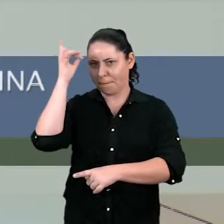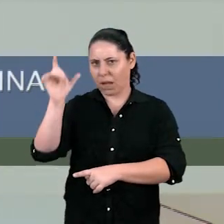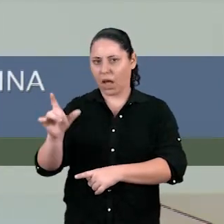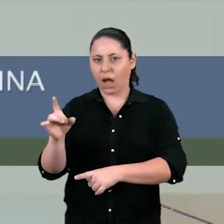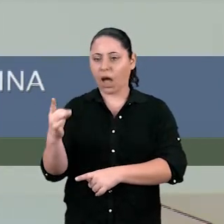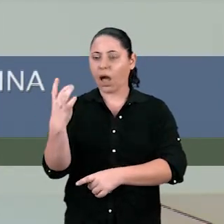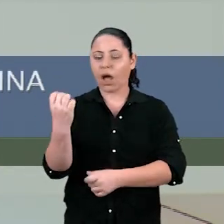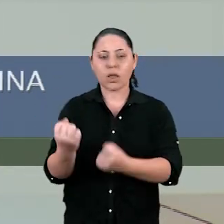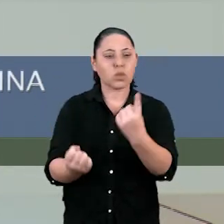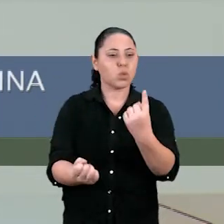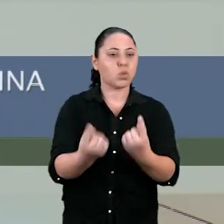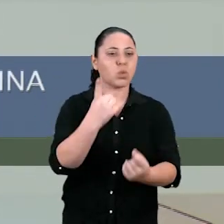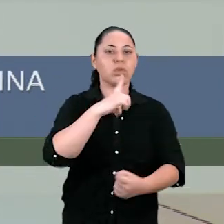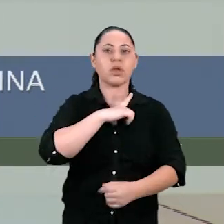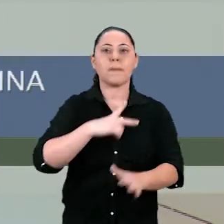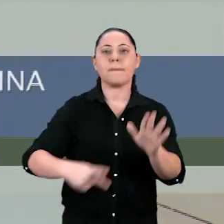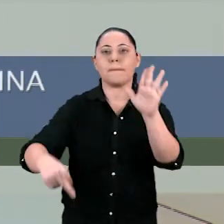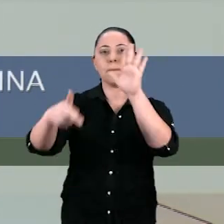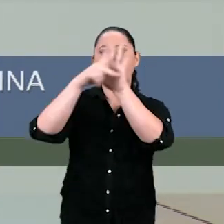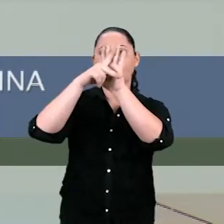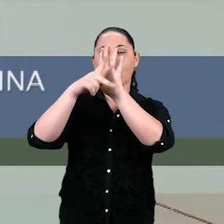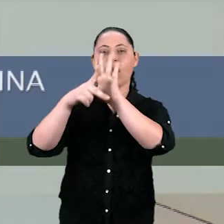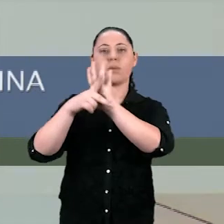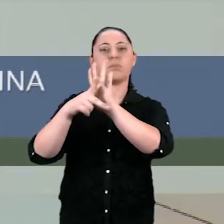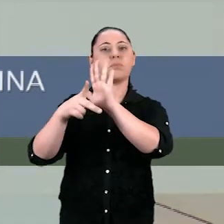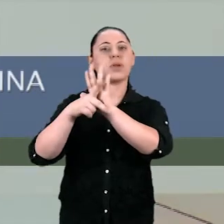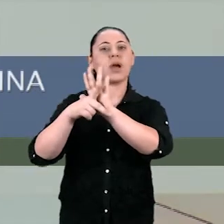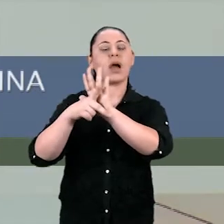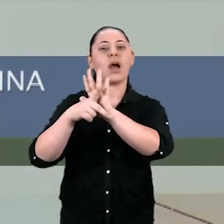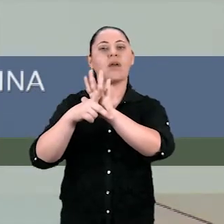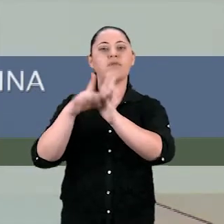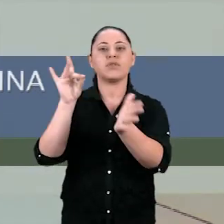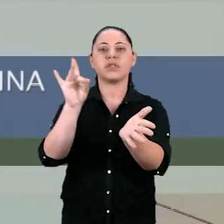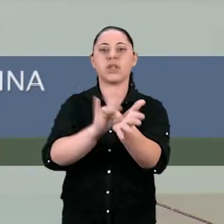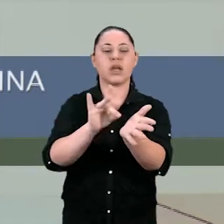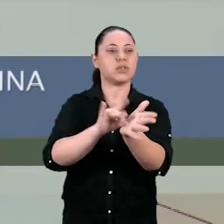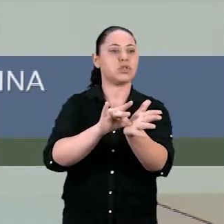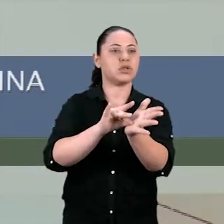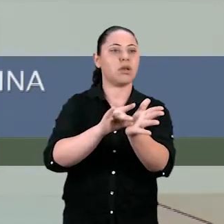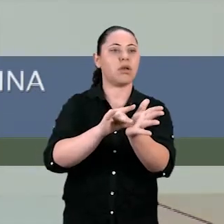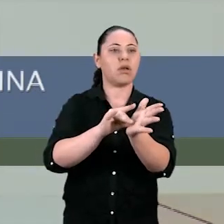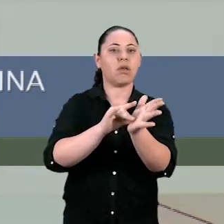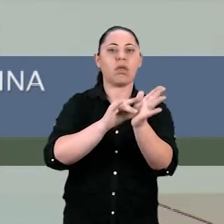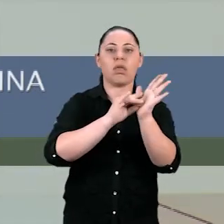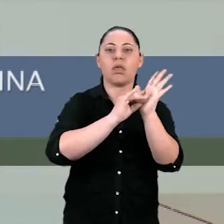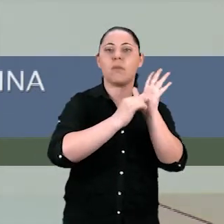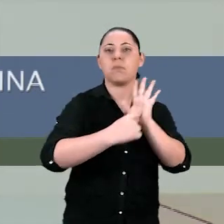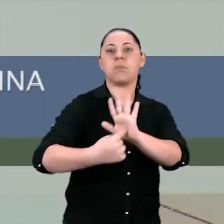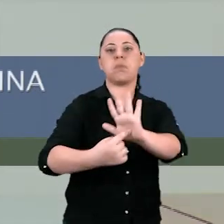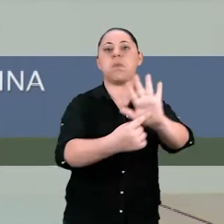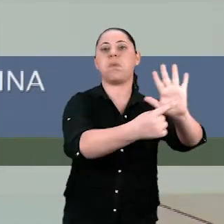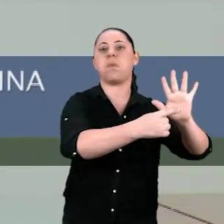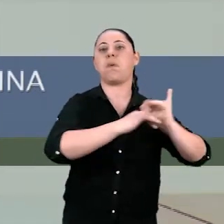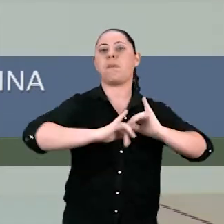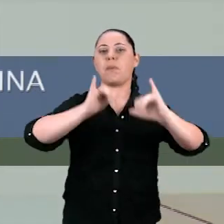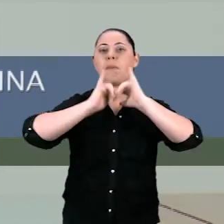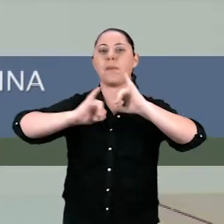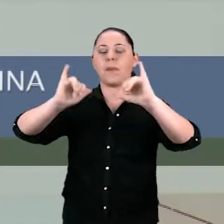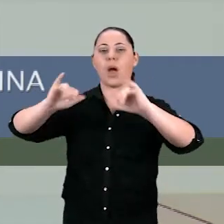sua verdade e hoje é expressada para o mundo inteiro, né? Então, temos